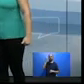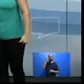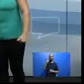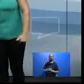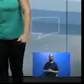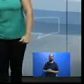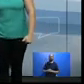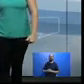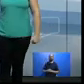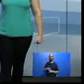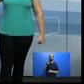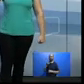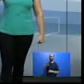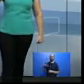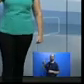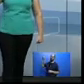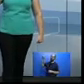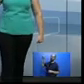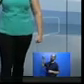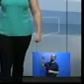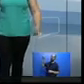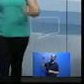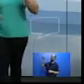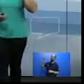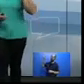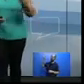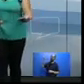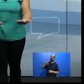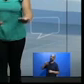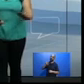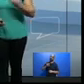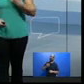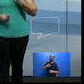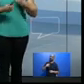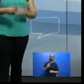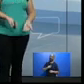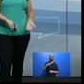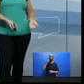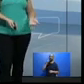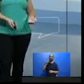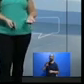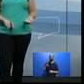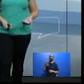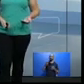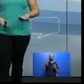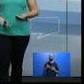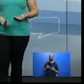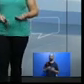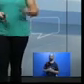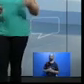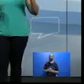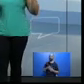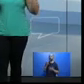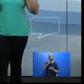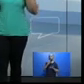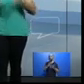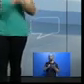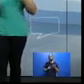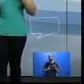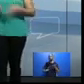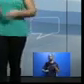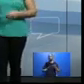Pessoal, caprichem nas fotos, tá? Para a gente poder enxergar o que está acontecendo, poder fazer as correções de forma